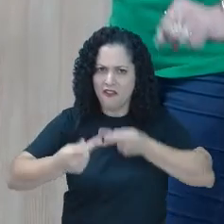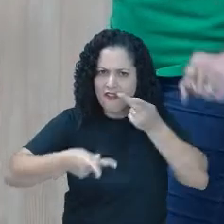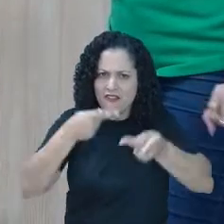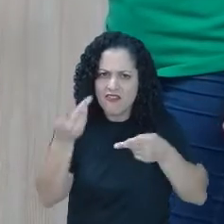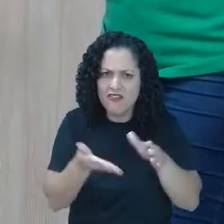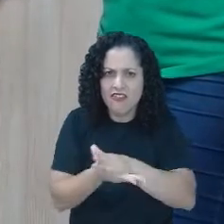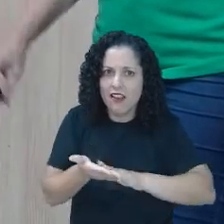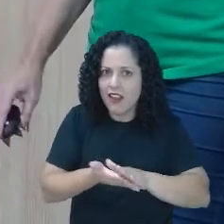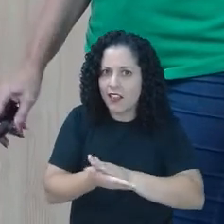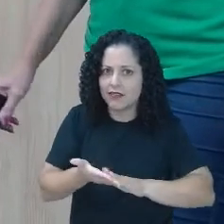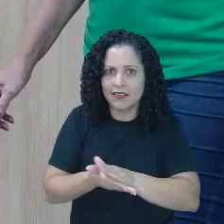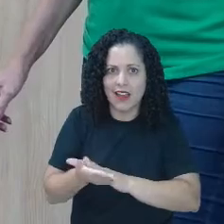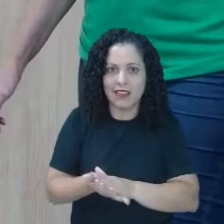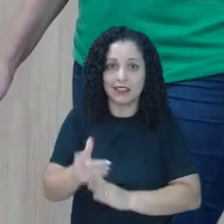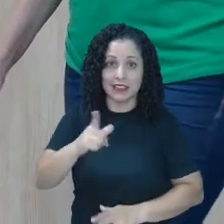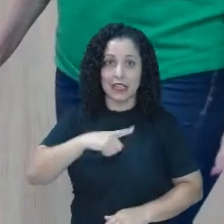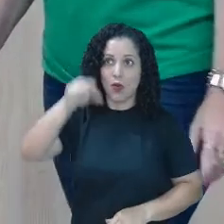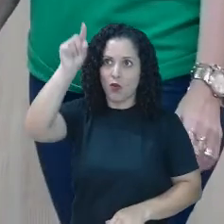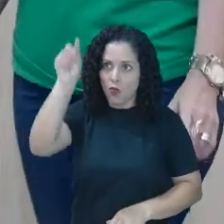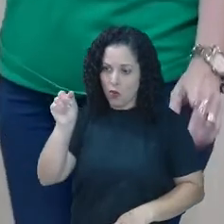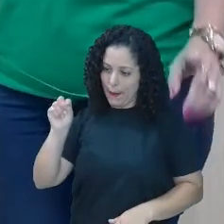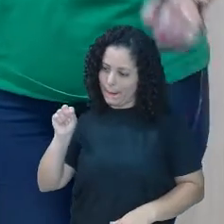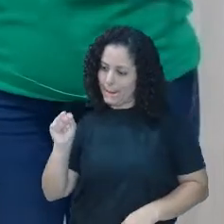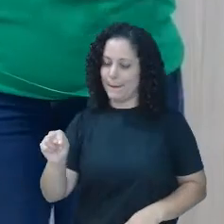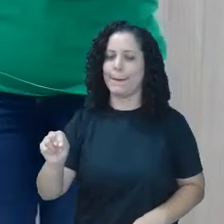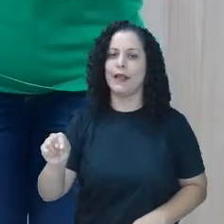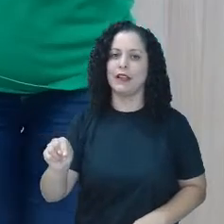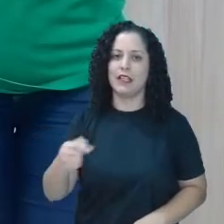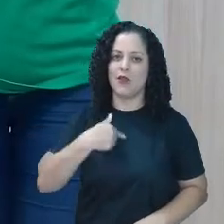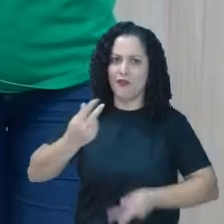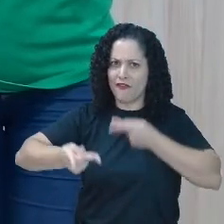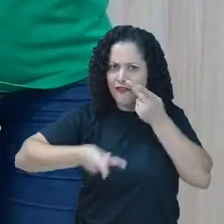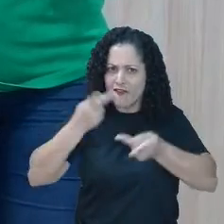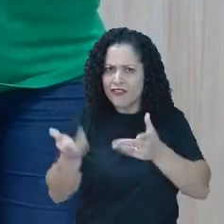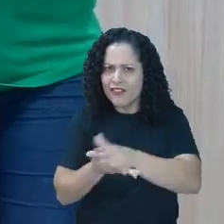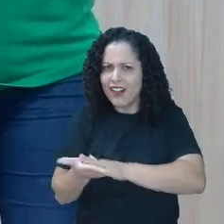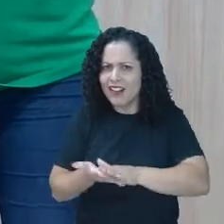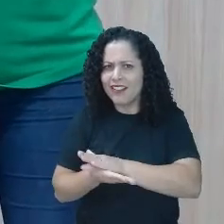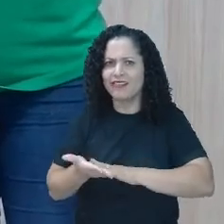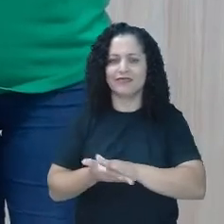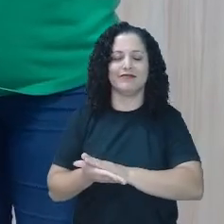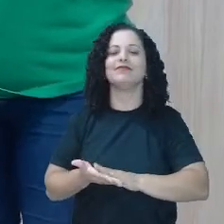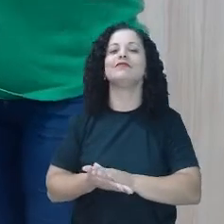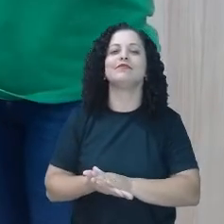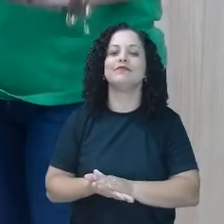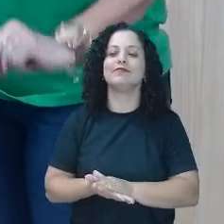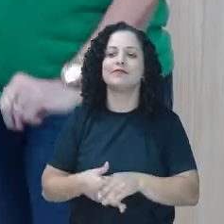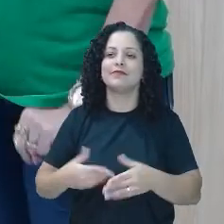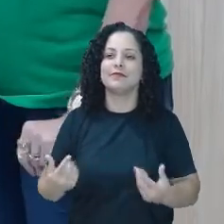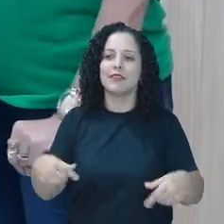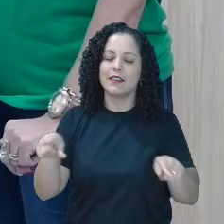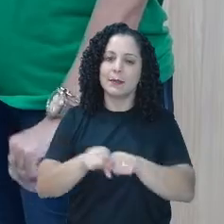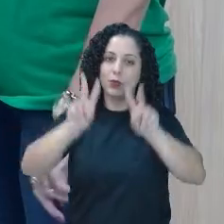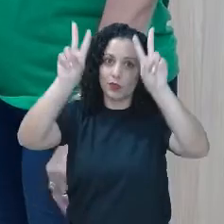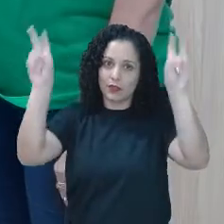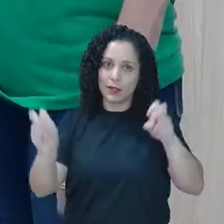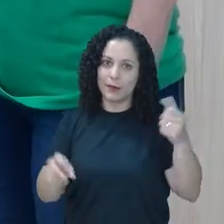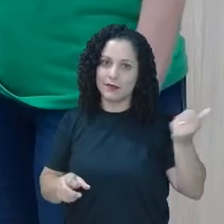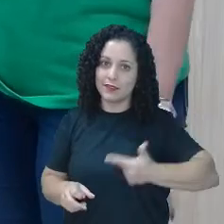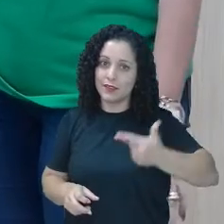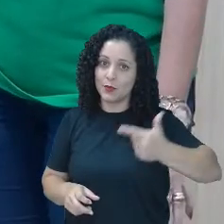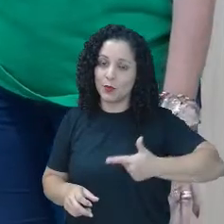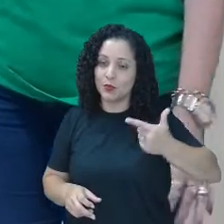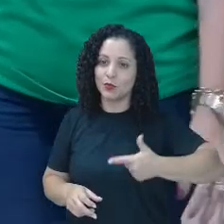Olha só que ele tem uma exclamação, mas eu não disse nada disso. E o segundo tema,